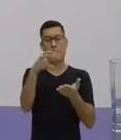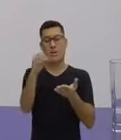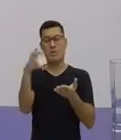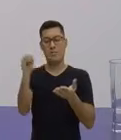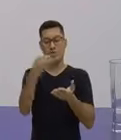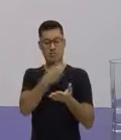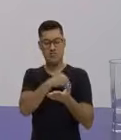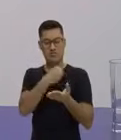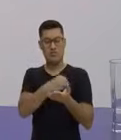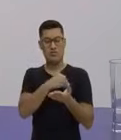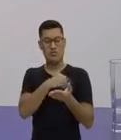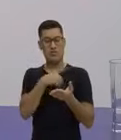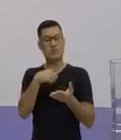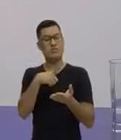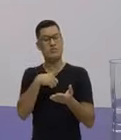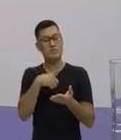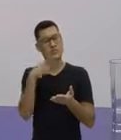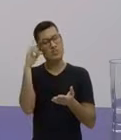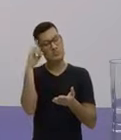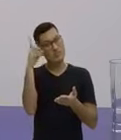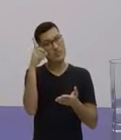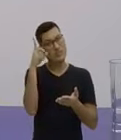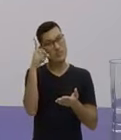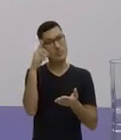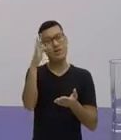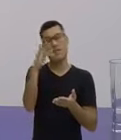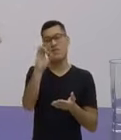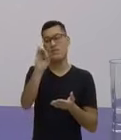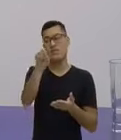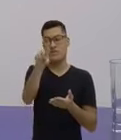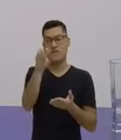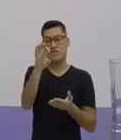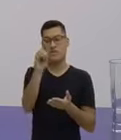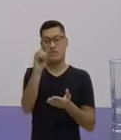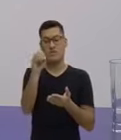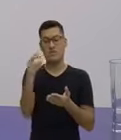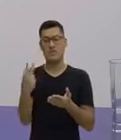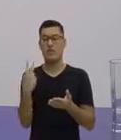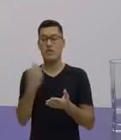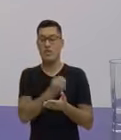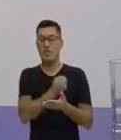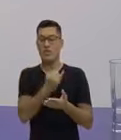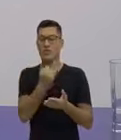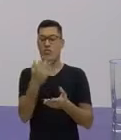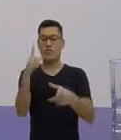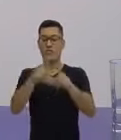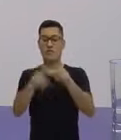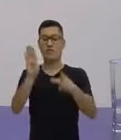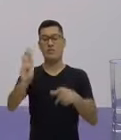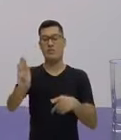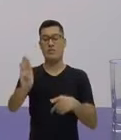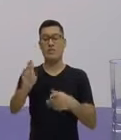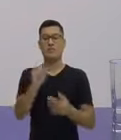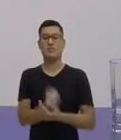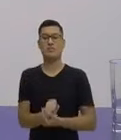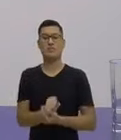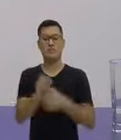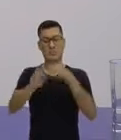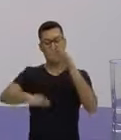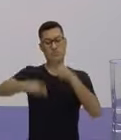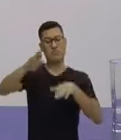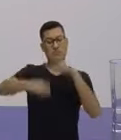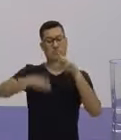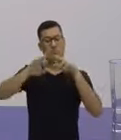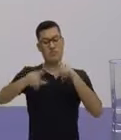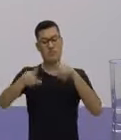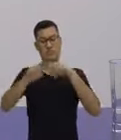uma parte fixa, você tem aquela ideia. Então, se é fixo, então é o valor de B, é o coeficiente lá, é a nossa constante. Se é variável, então vai